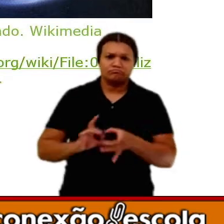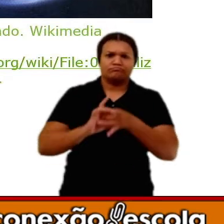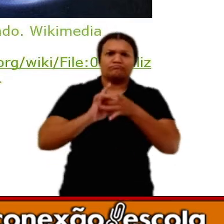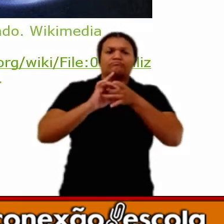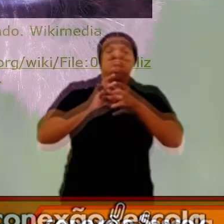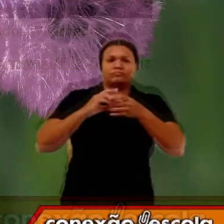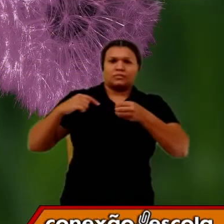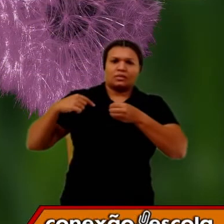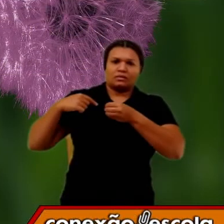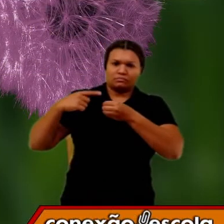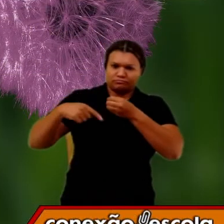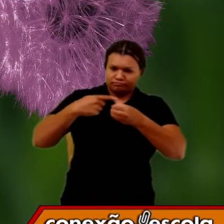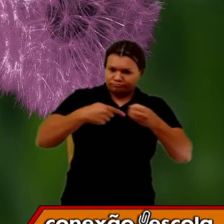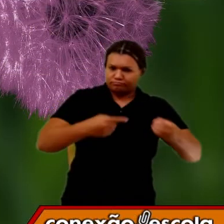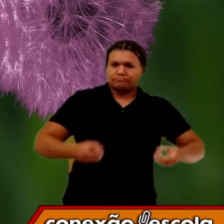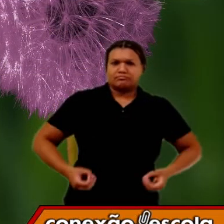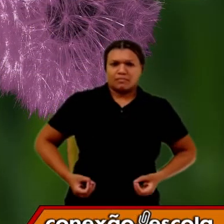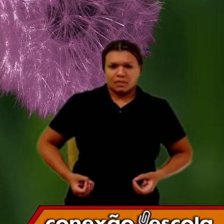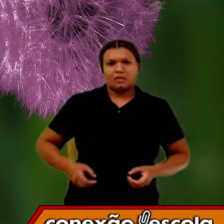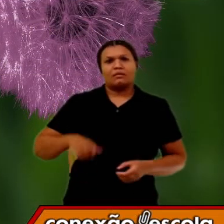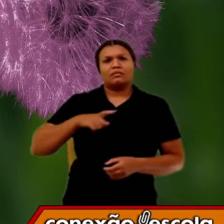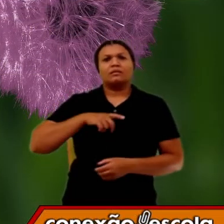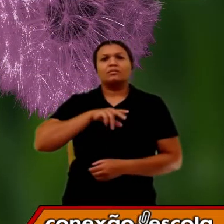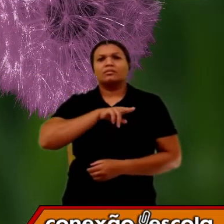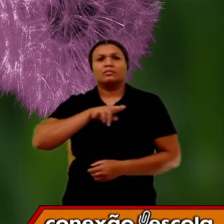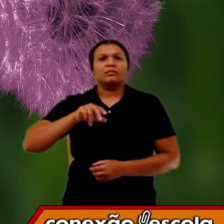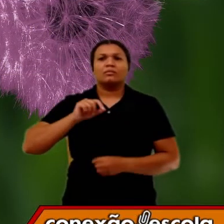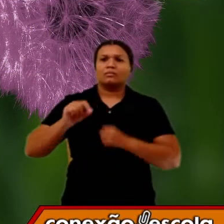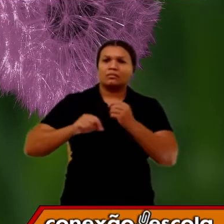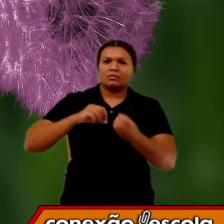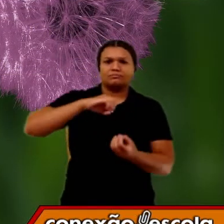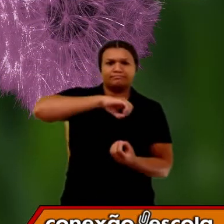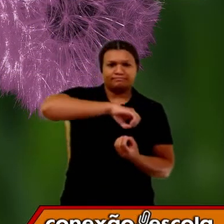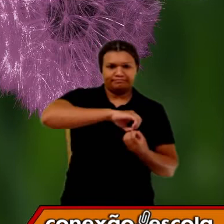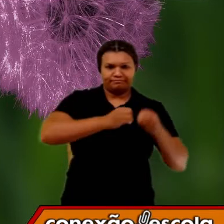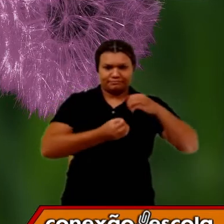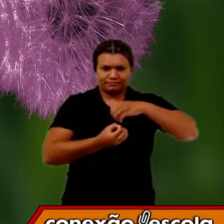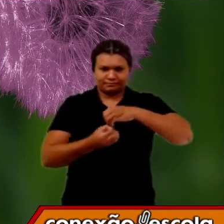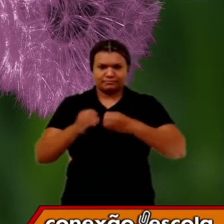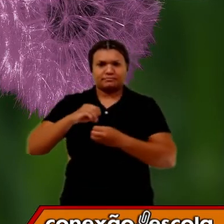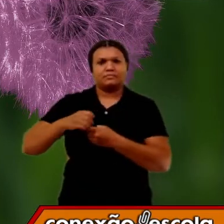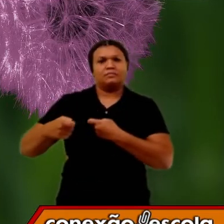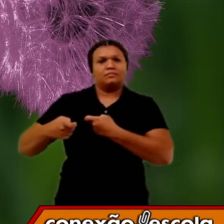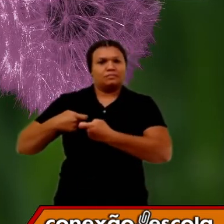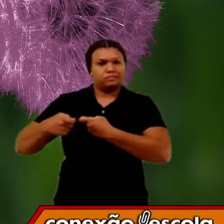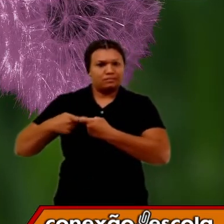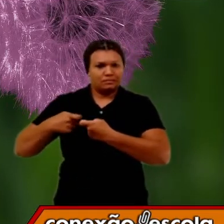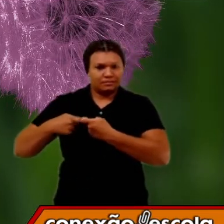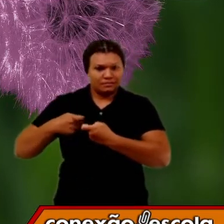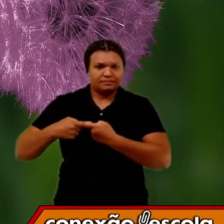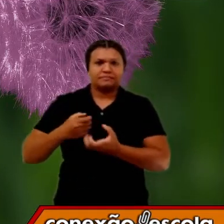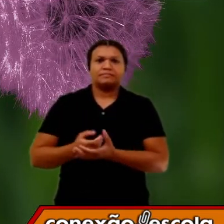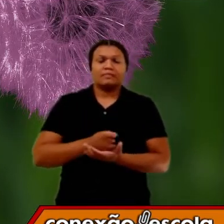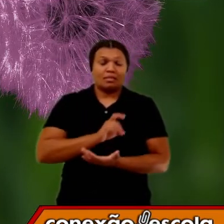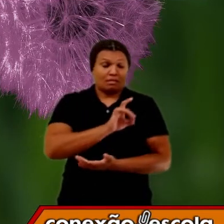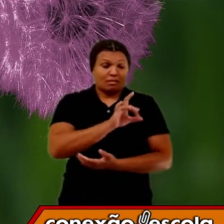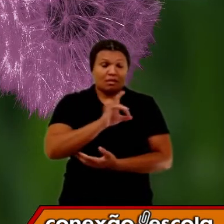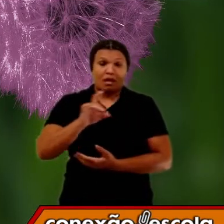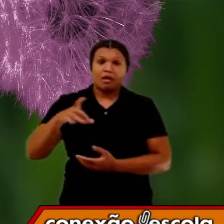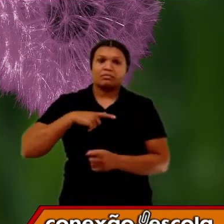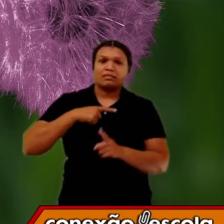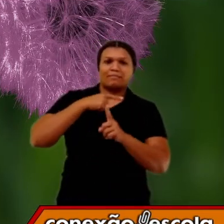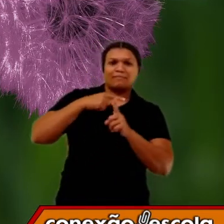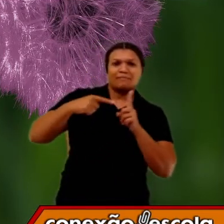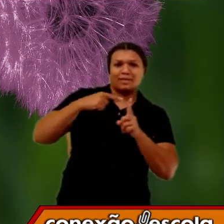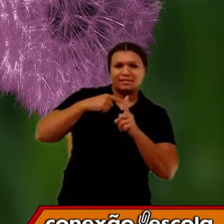chamamos de reprodução sexuada. Cada gameta vai possuir a metade da informação genética daquele indivíduo